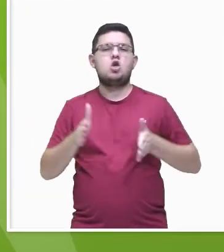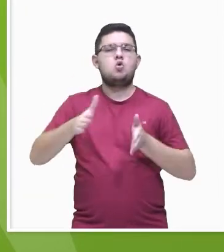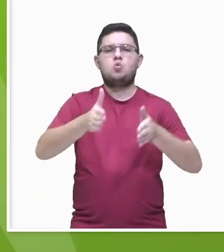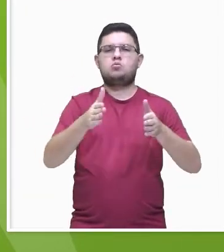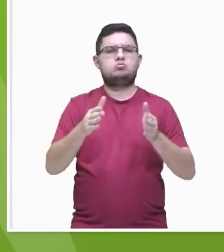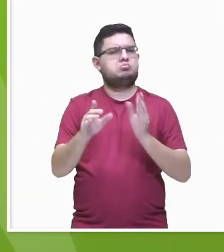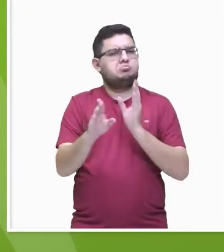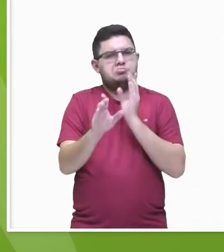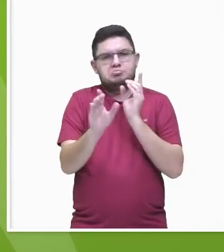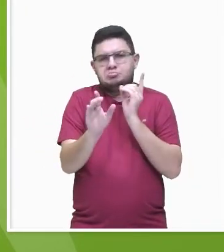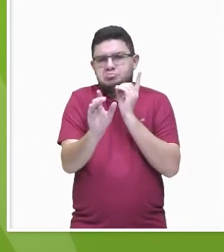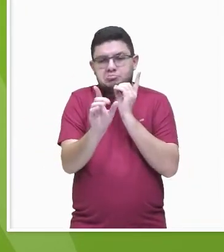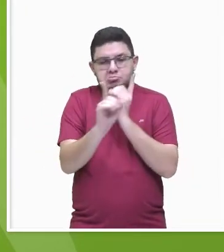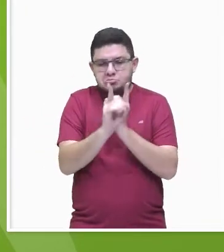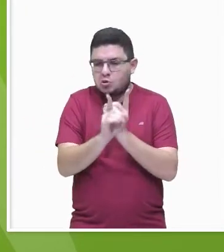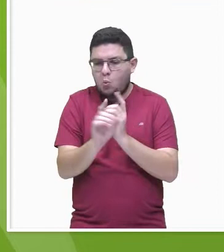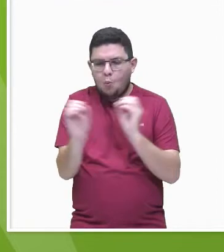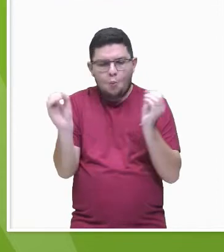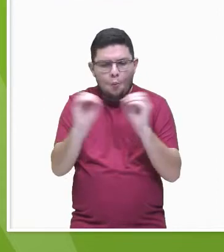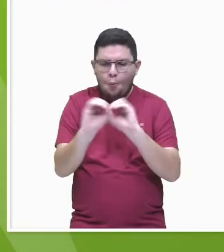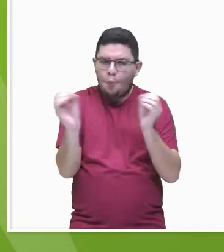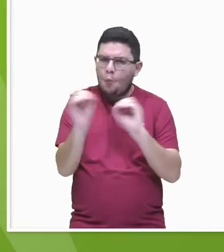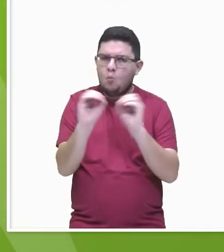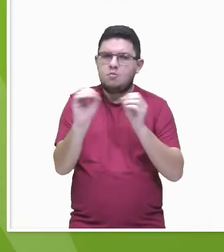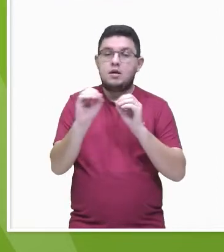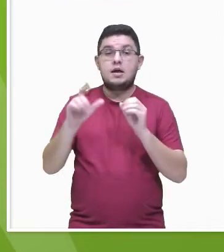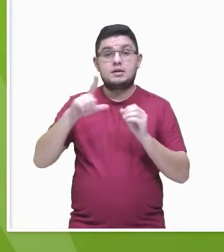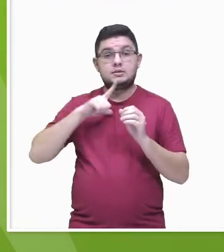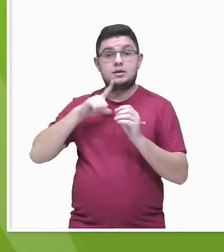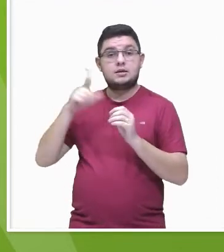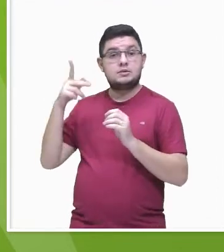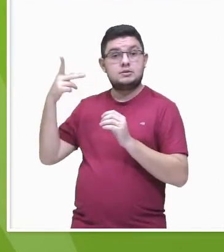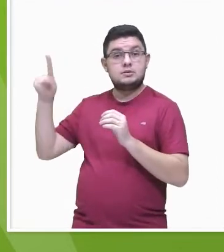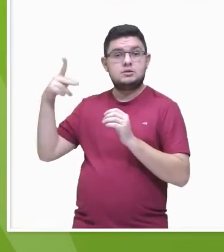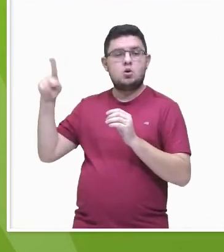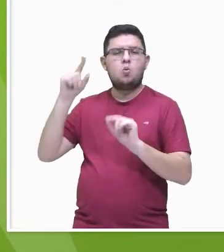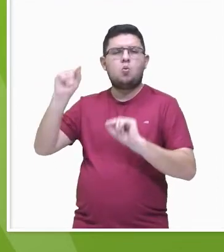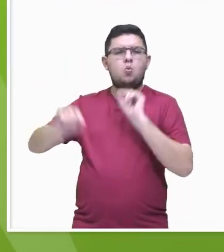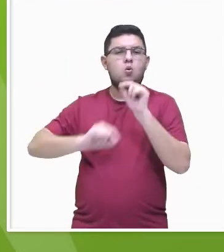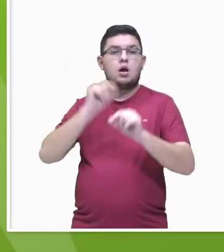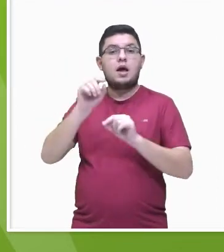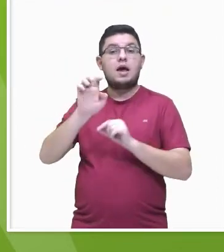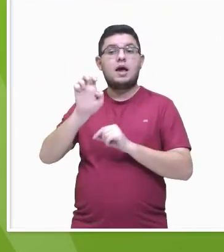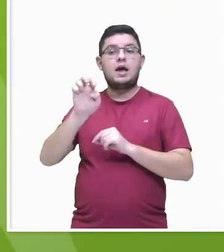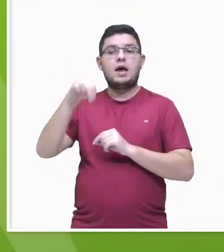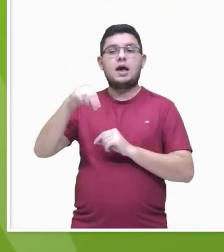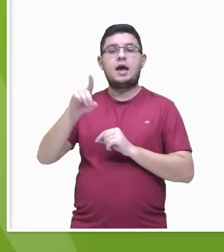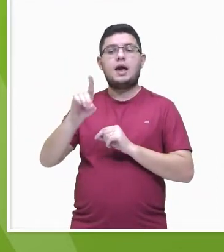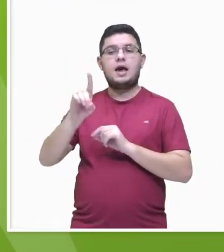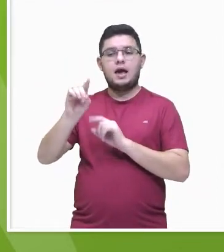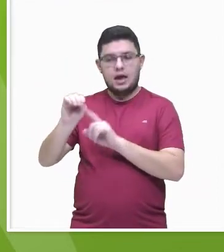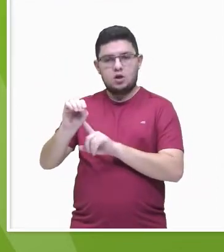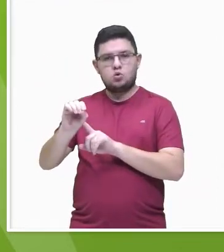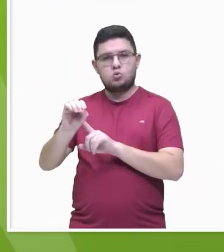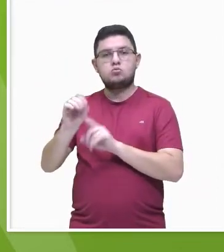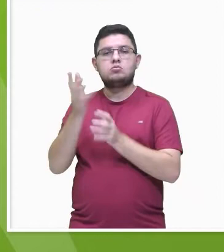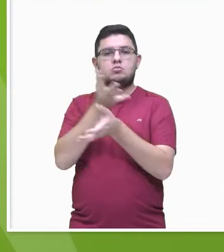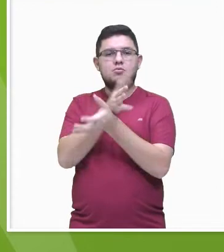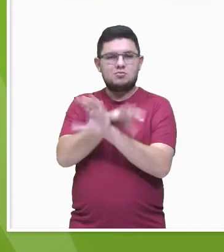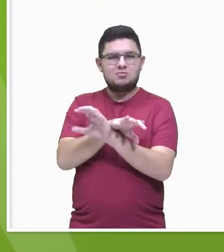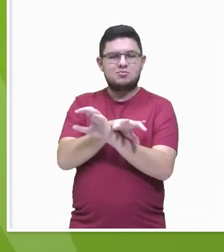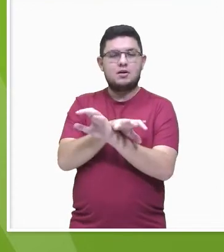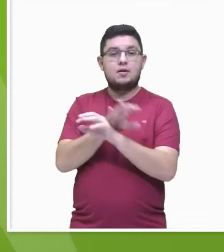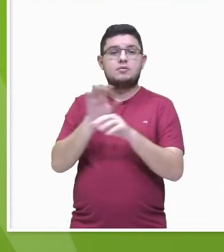Eles são dotados, então, de um endoesqueleto. Endo quer dizer o quê? Como está aí na nossa imagem. Endo quer